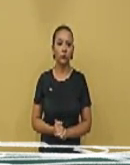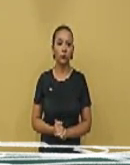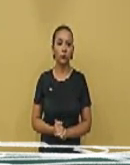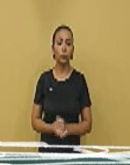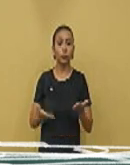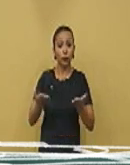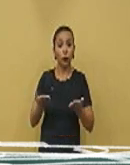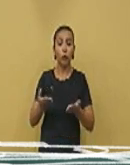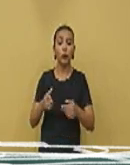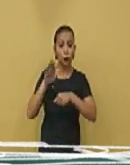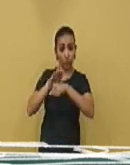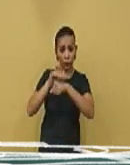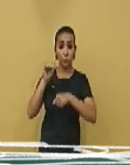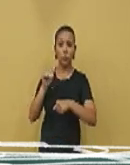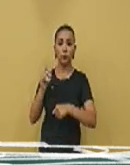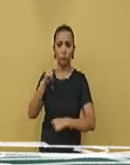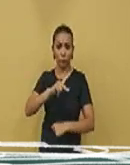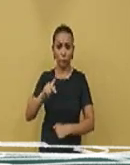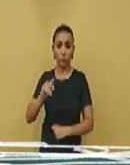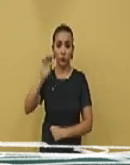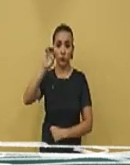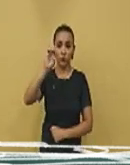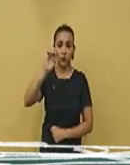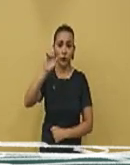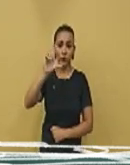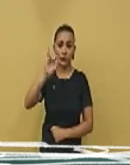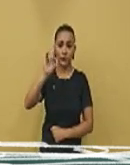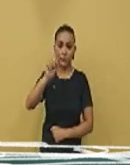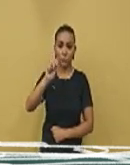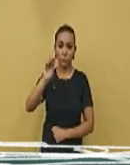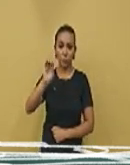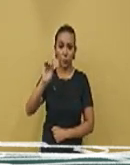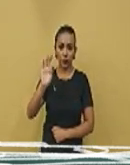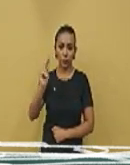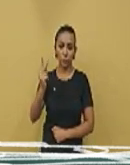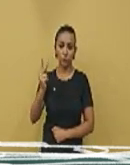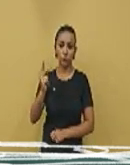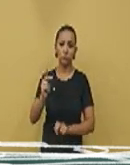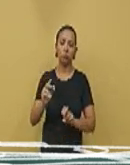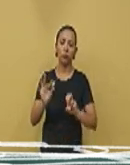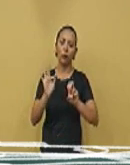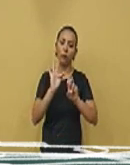Eu convido o docente Elizabeth Rocha, professora Elizabeth da EAD.